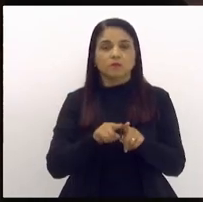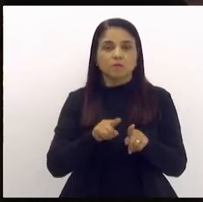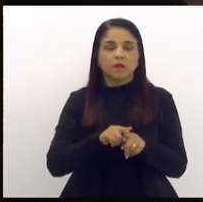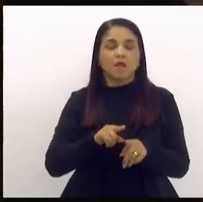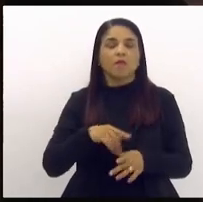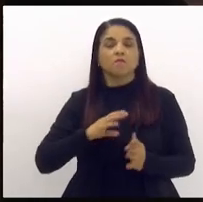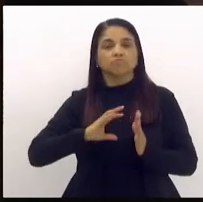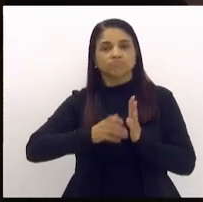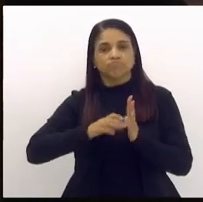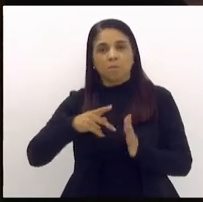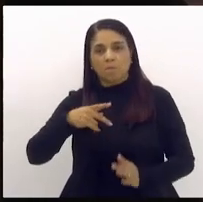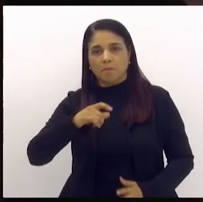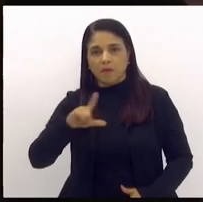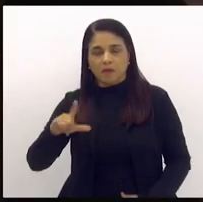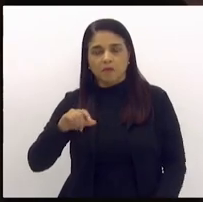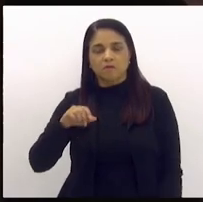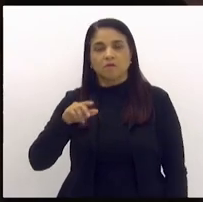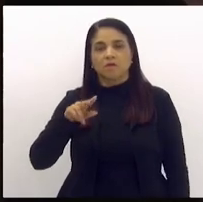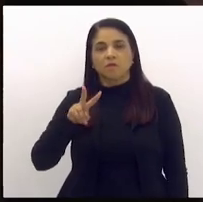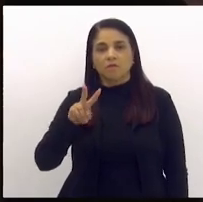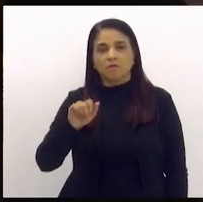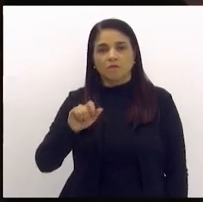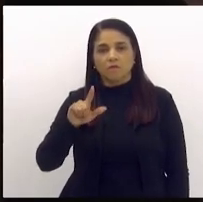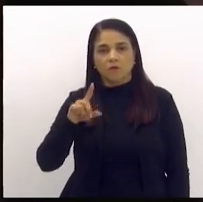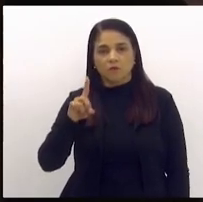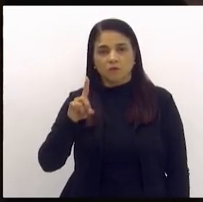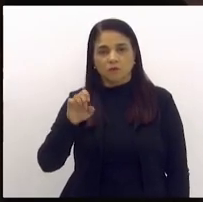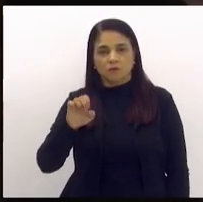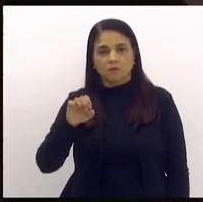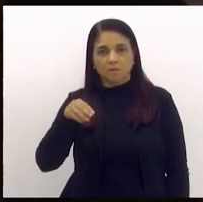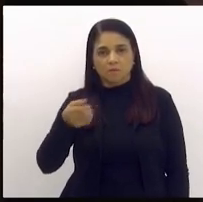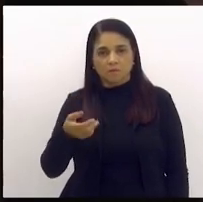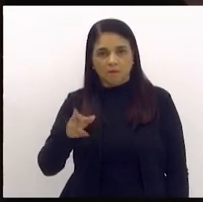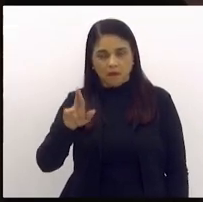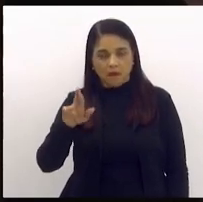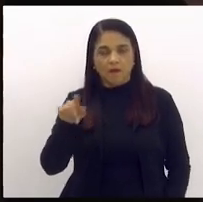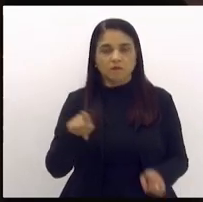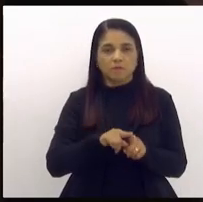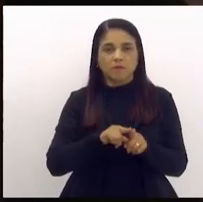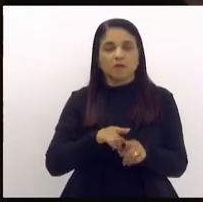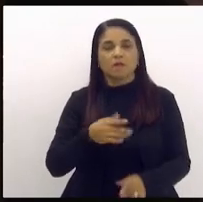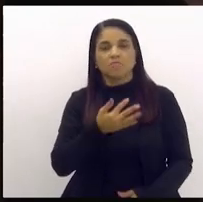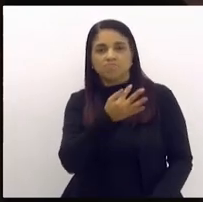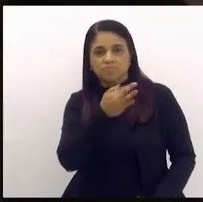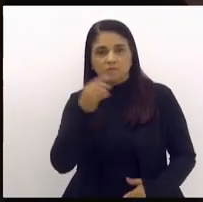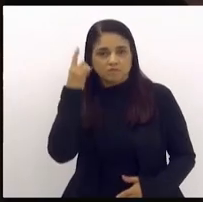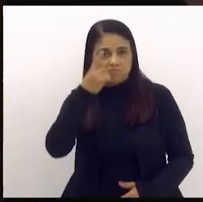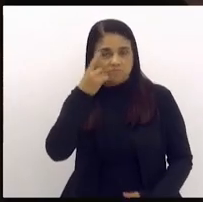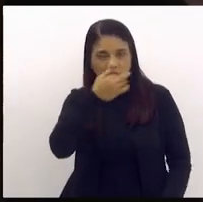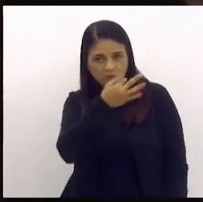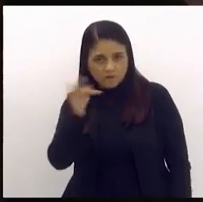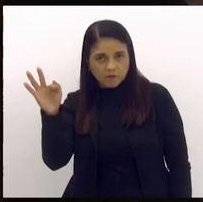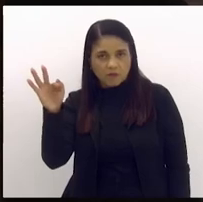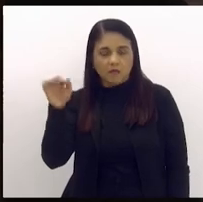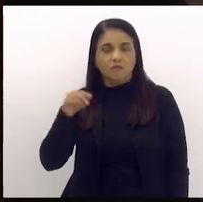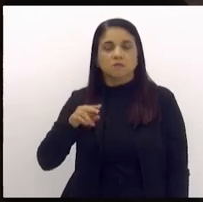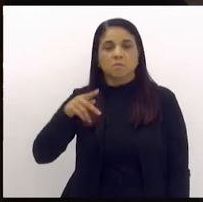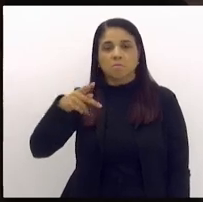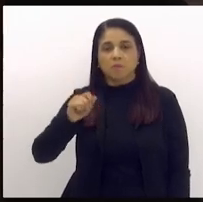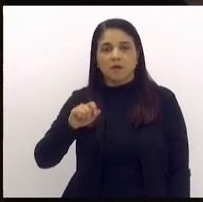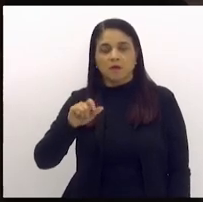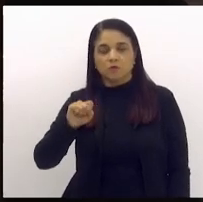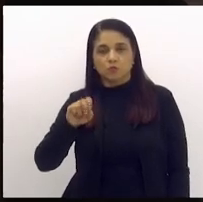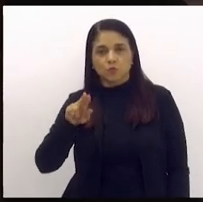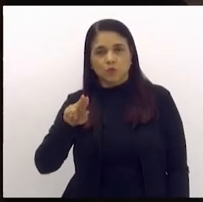Costa Neto, com alguns deputados federais, general Pazuello, Roberto Monteiro,